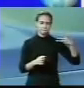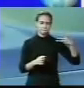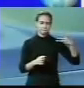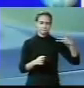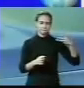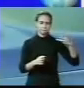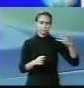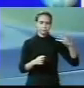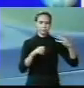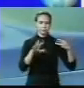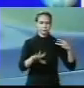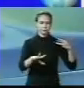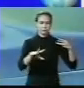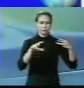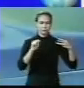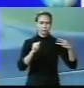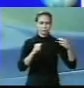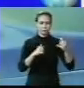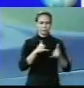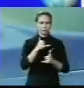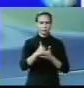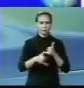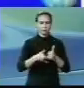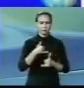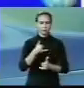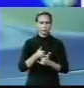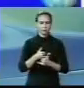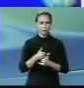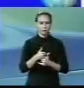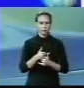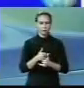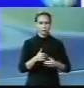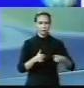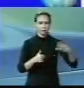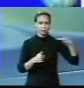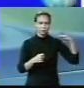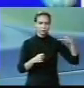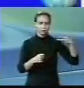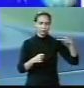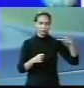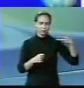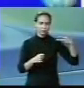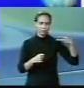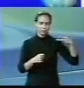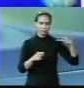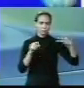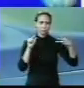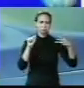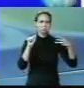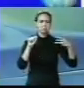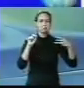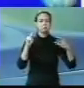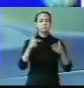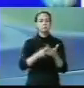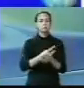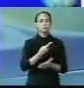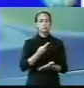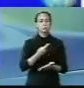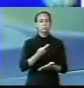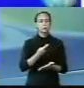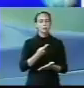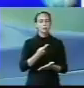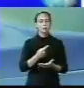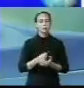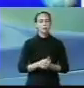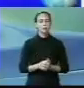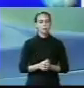na internet, certo? Para buscar um site na internet. Fazendo isso, o que acontece? Fazendo isso,